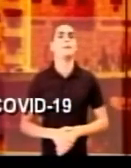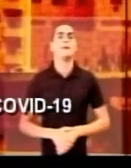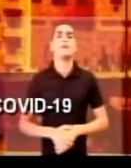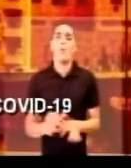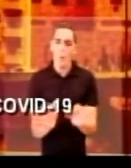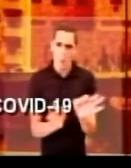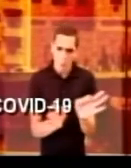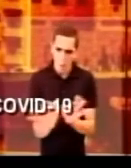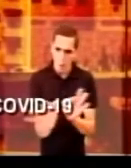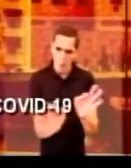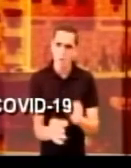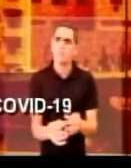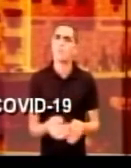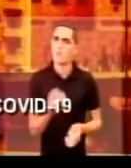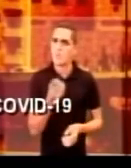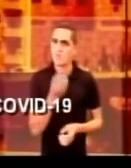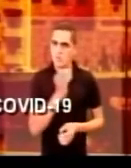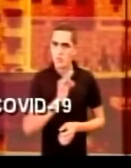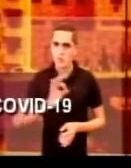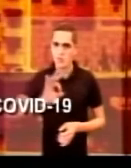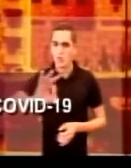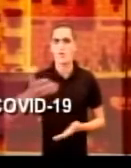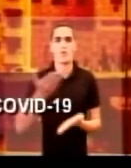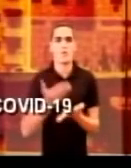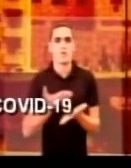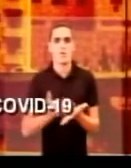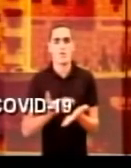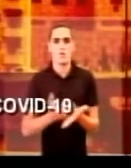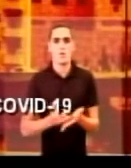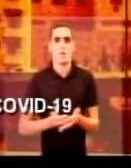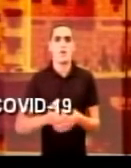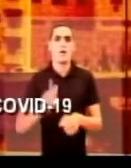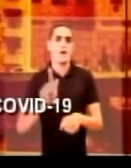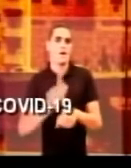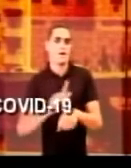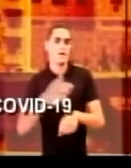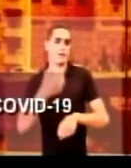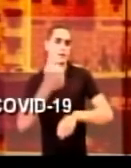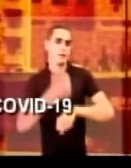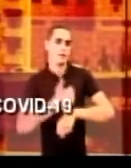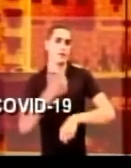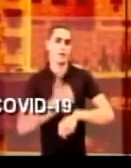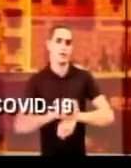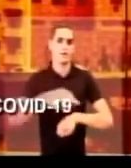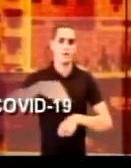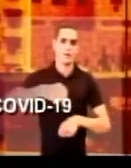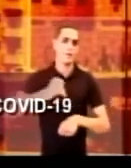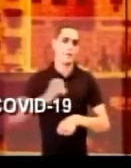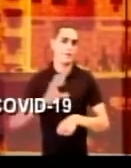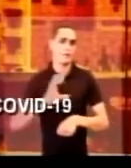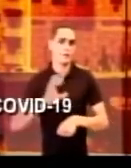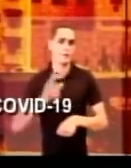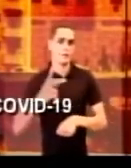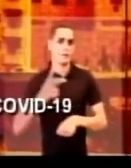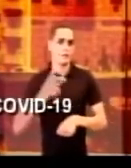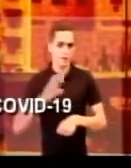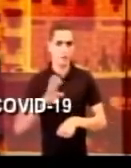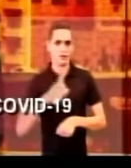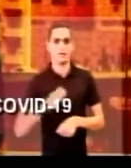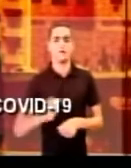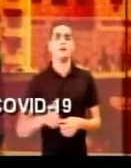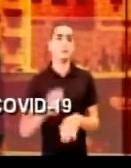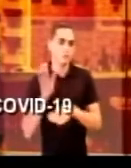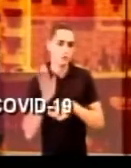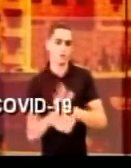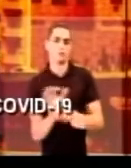trabalho herculano, comandado pela Michela e com a participação de outras secretarias que foram